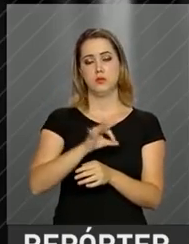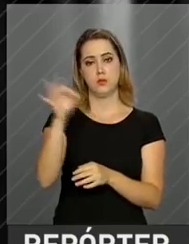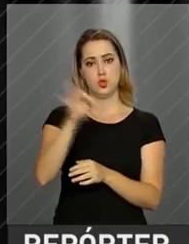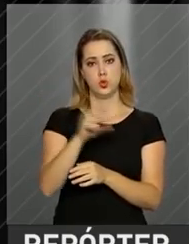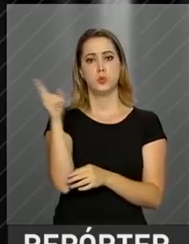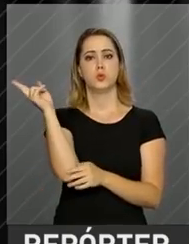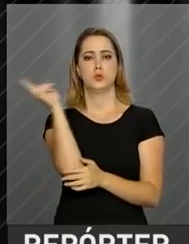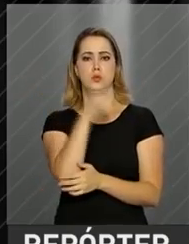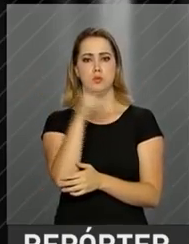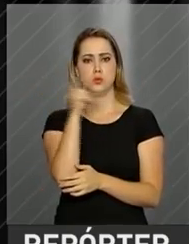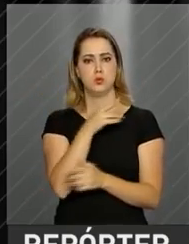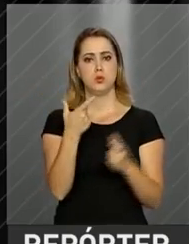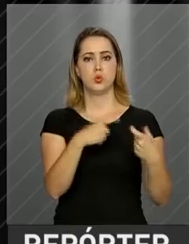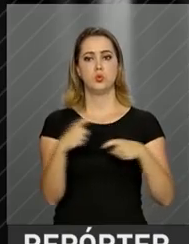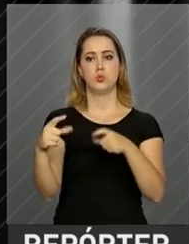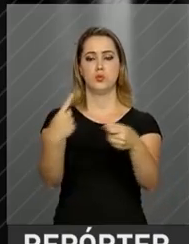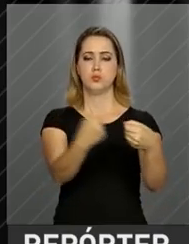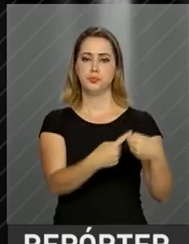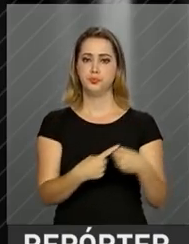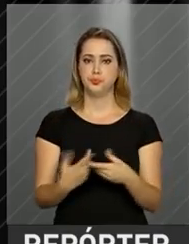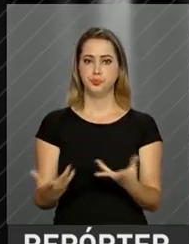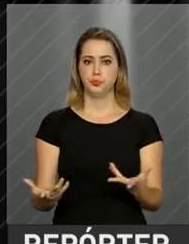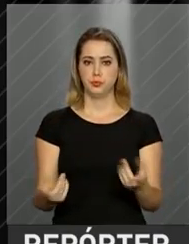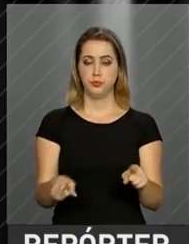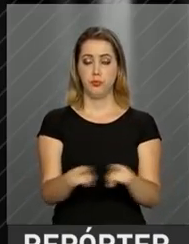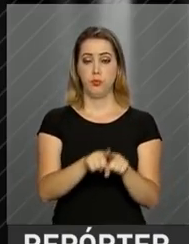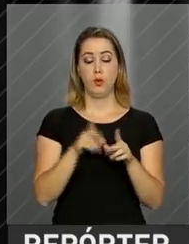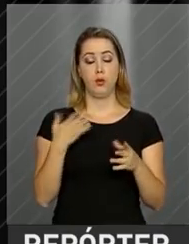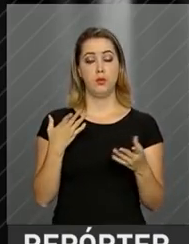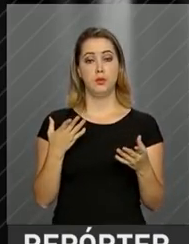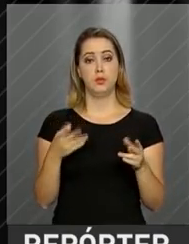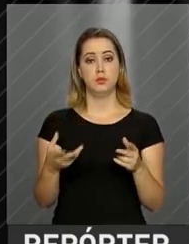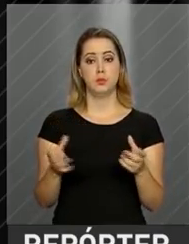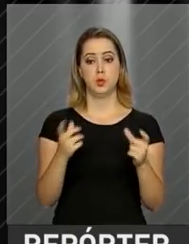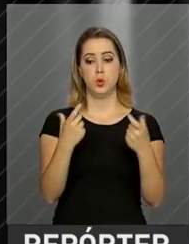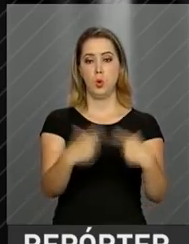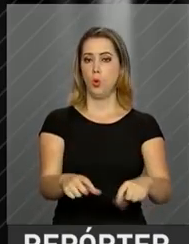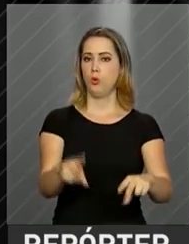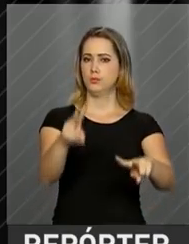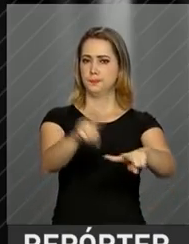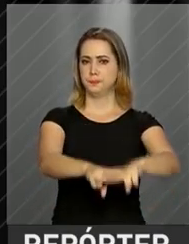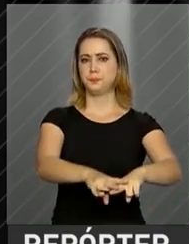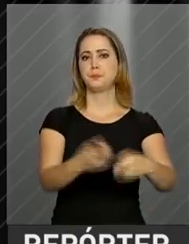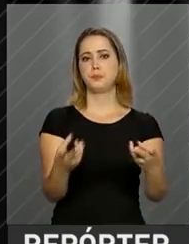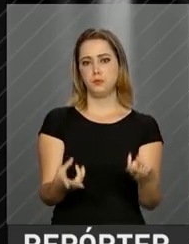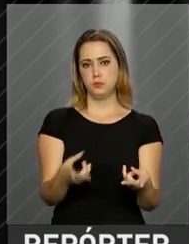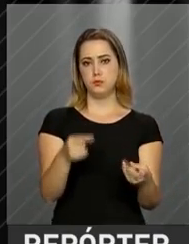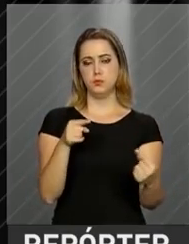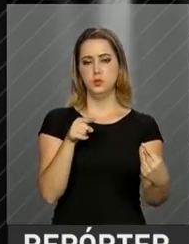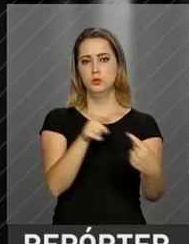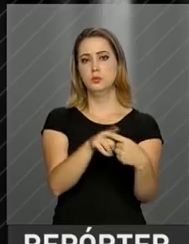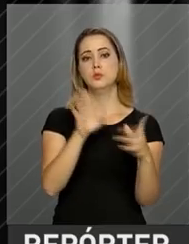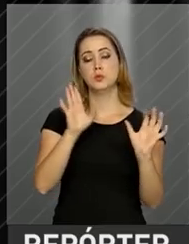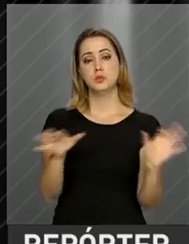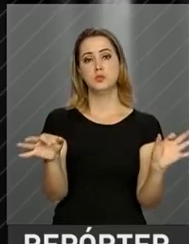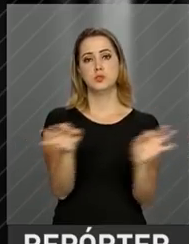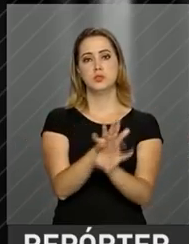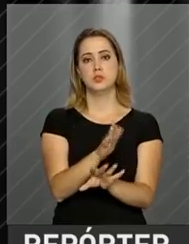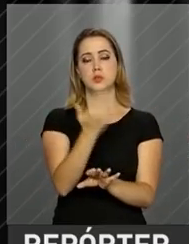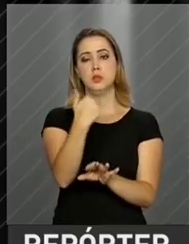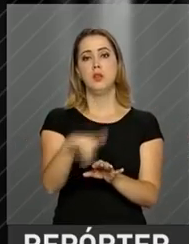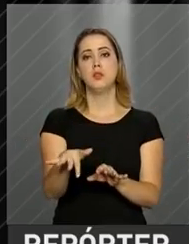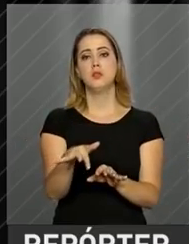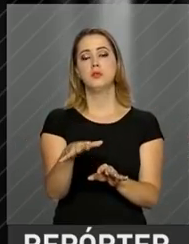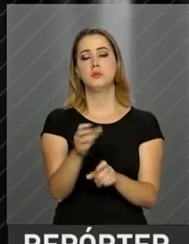de rapidez nos municípios abrangidos pelo plano em relação ao sistema penitenciário o objetivo é completar até a metade do ano a